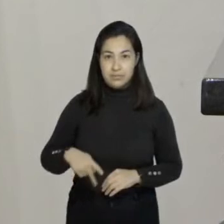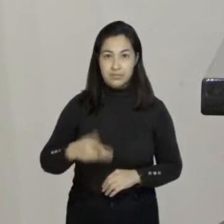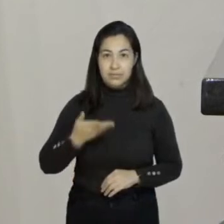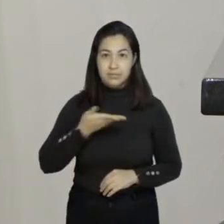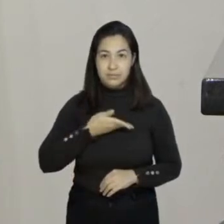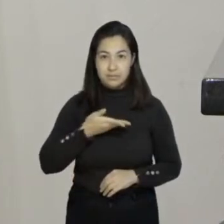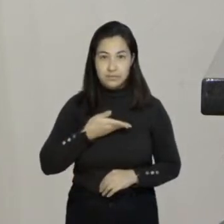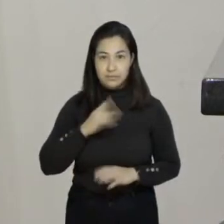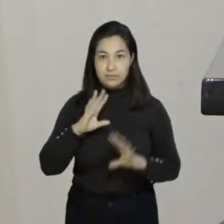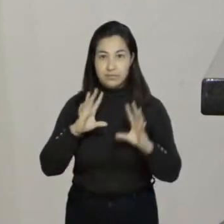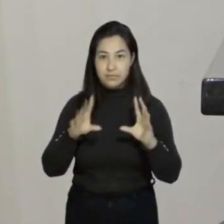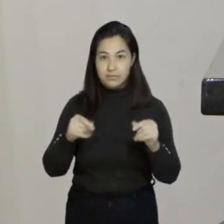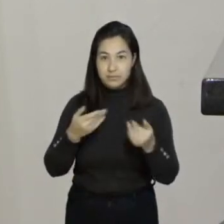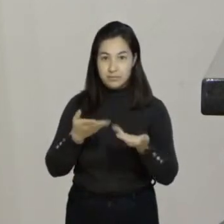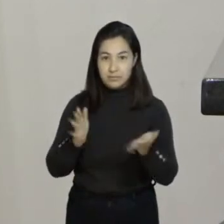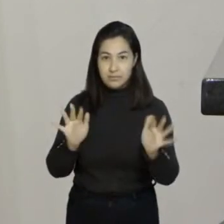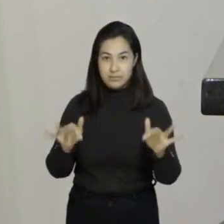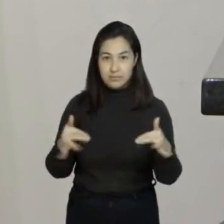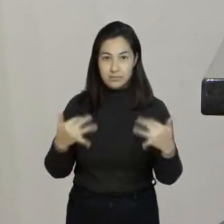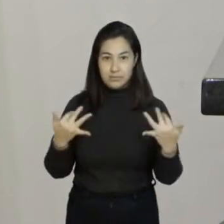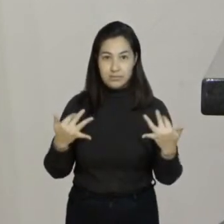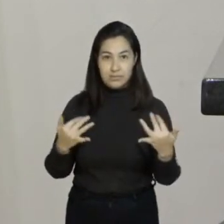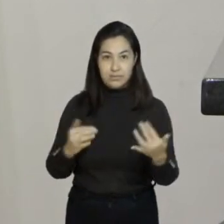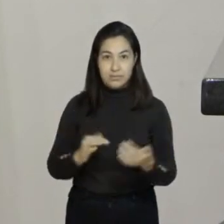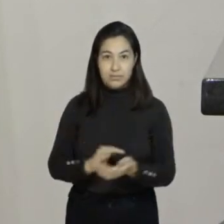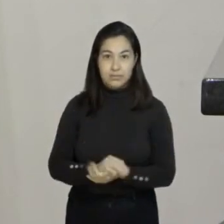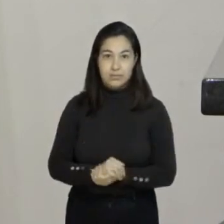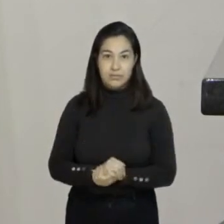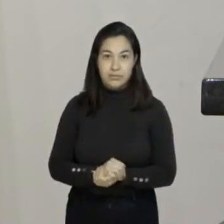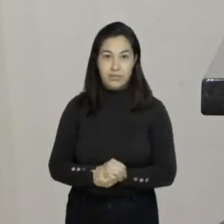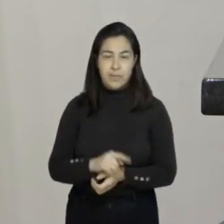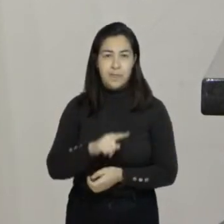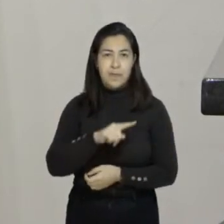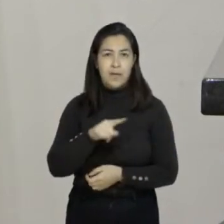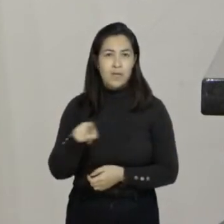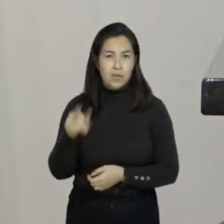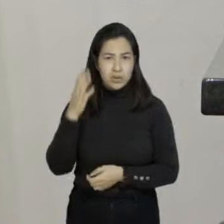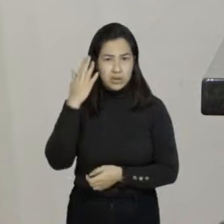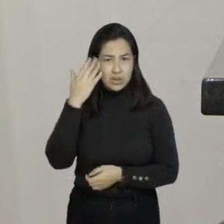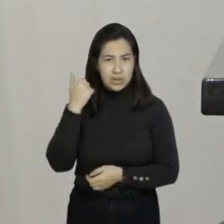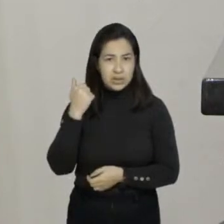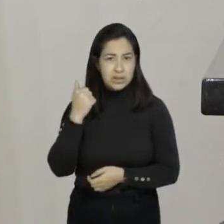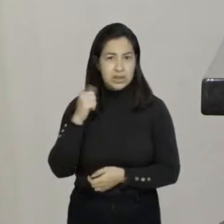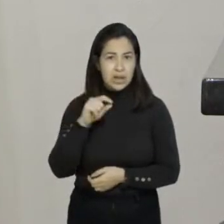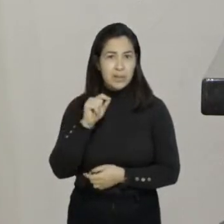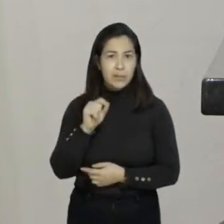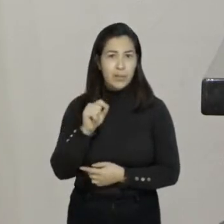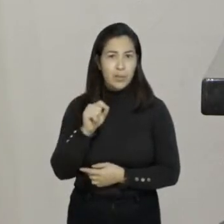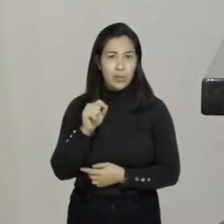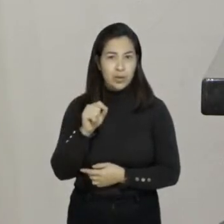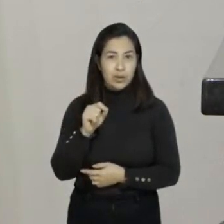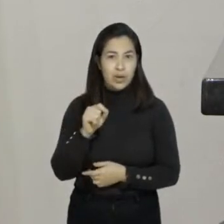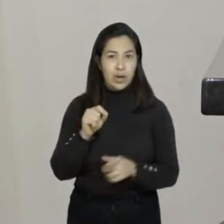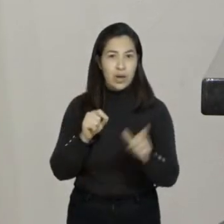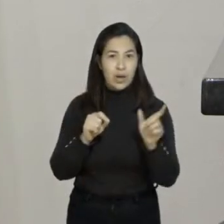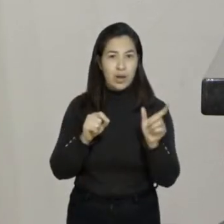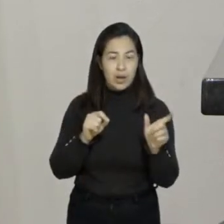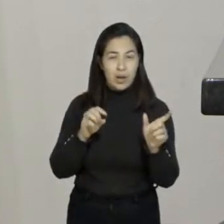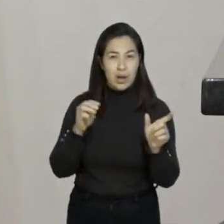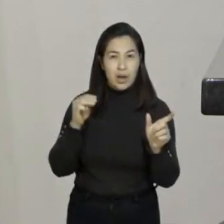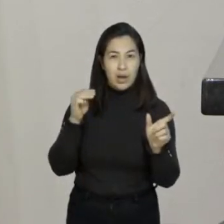que nos acompanham Alguém já ouviu falar em mnpct